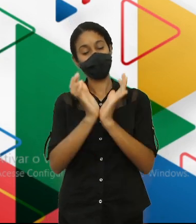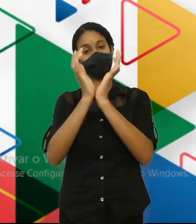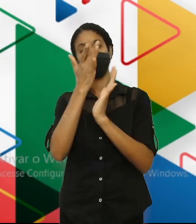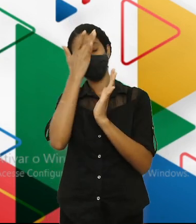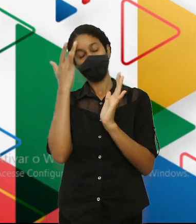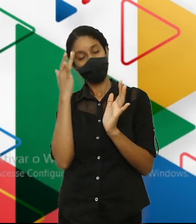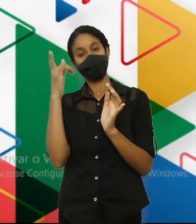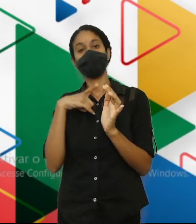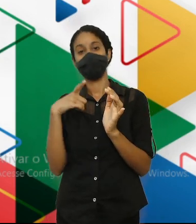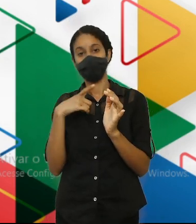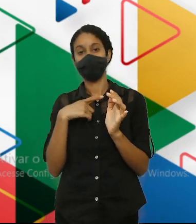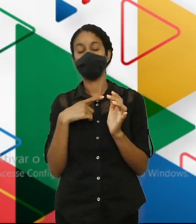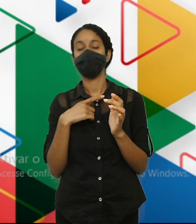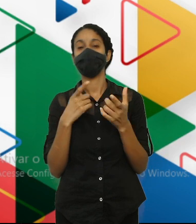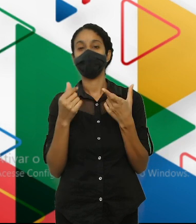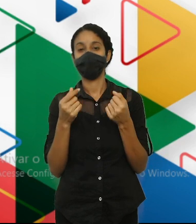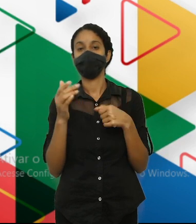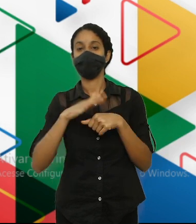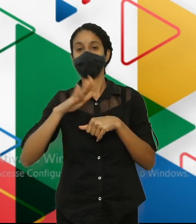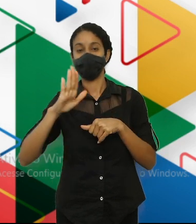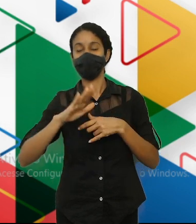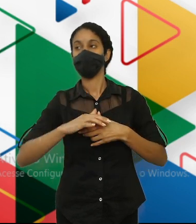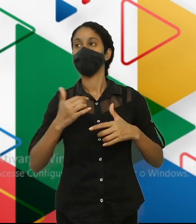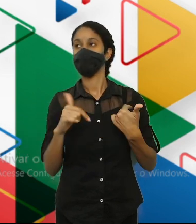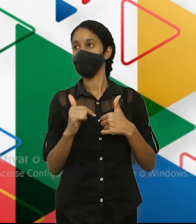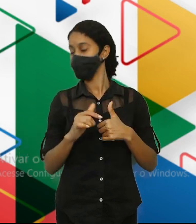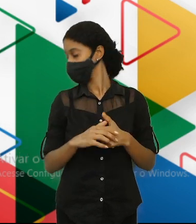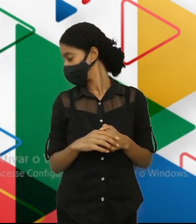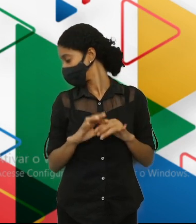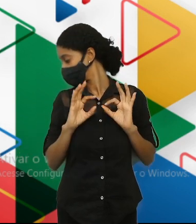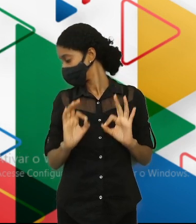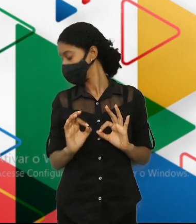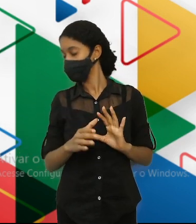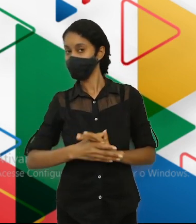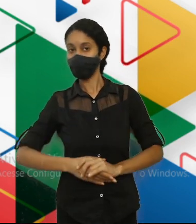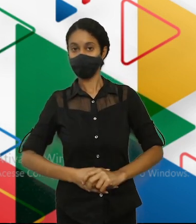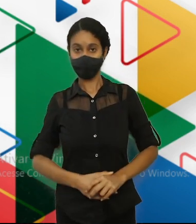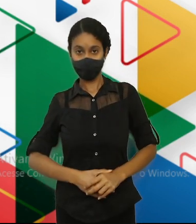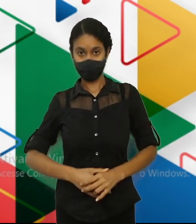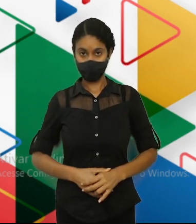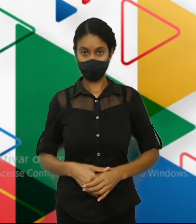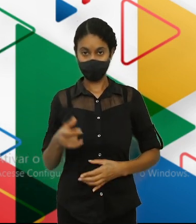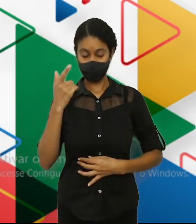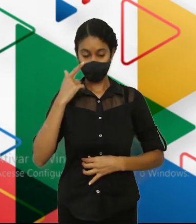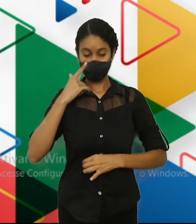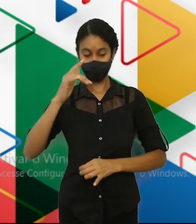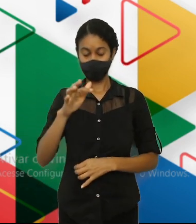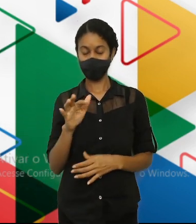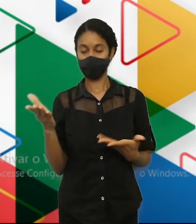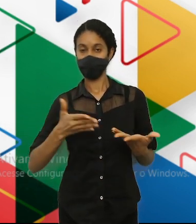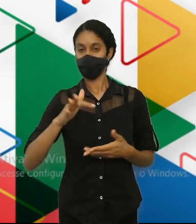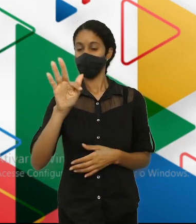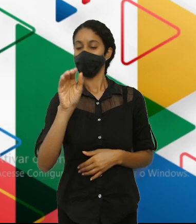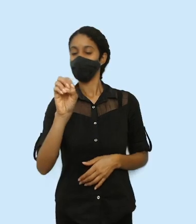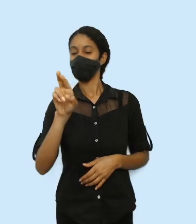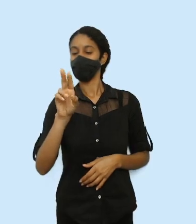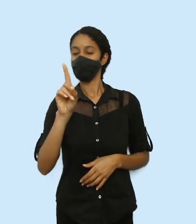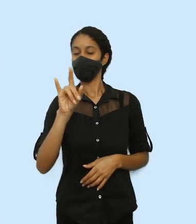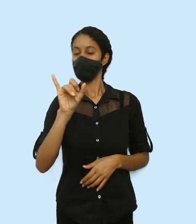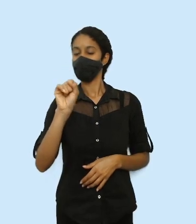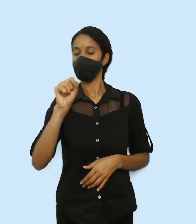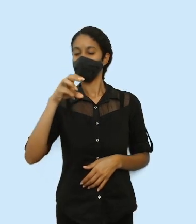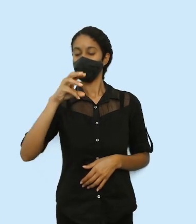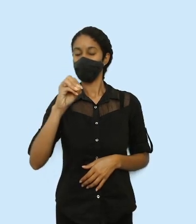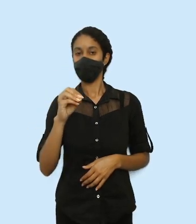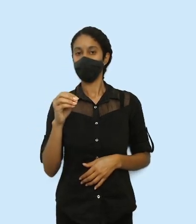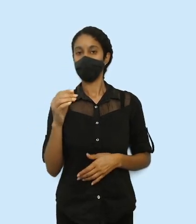que tivessem um grande rendimento em seu trabalho. Certo? Vamos ver o Fordismo agora. Ele foi criado a partir